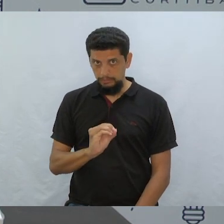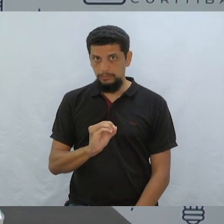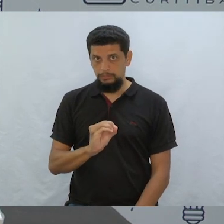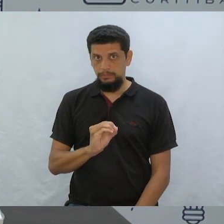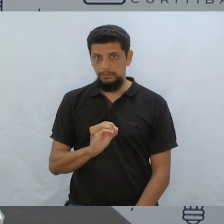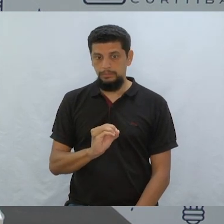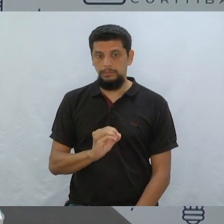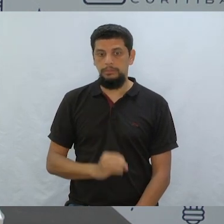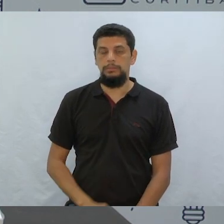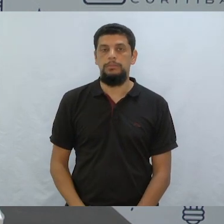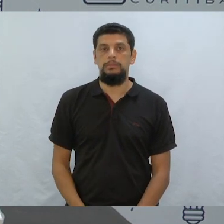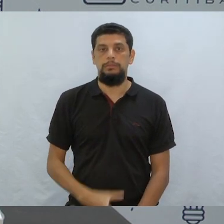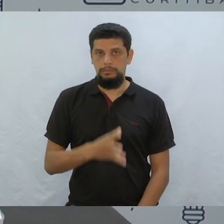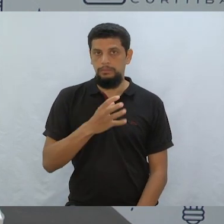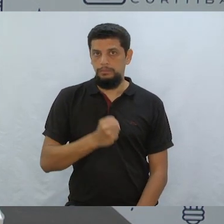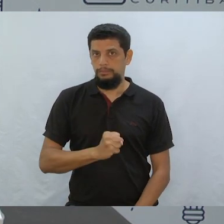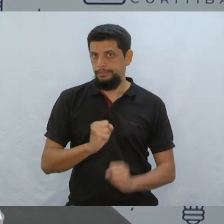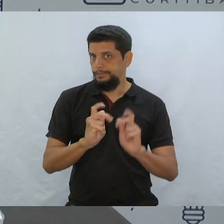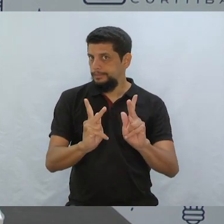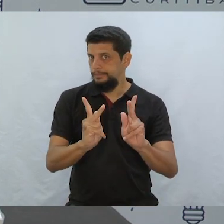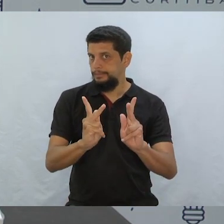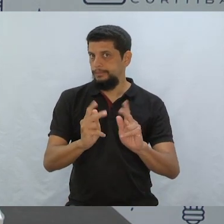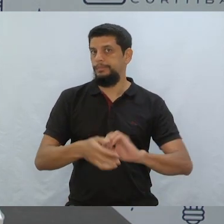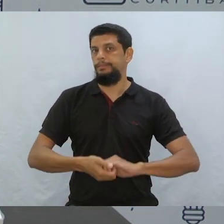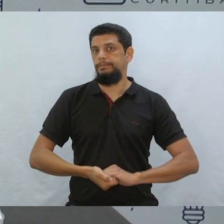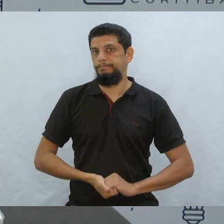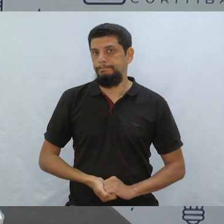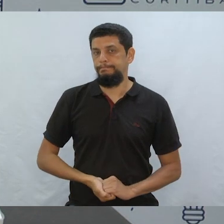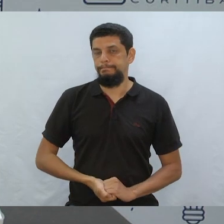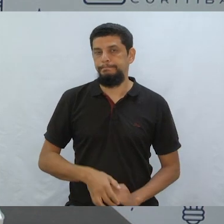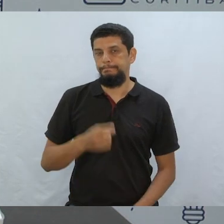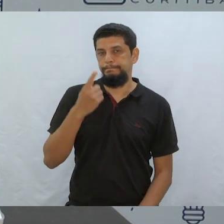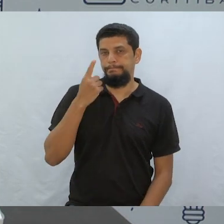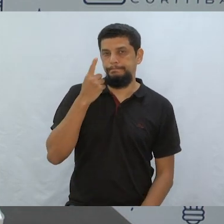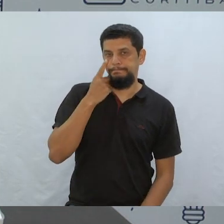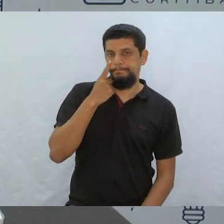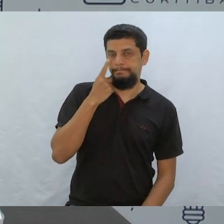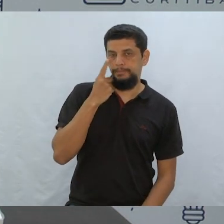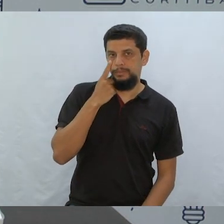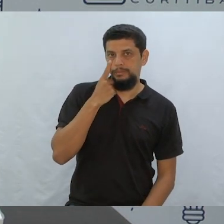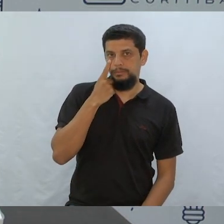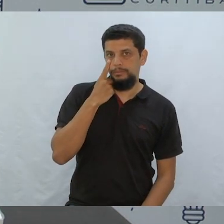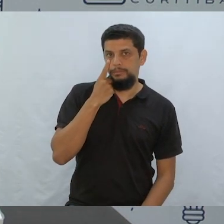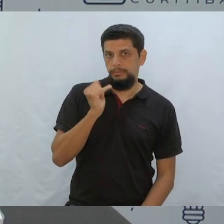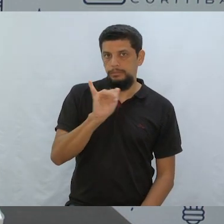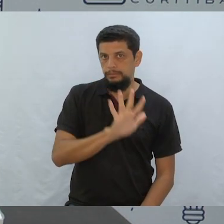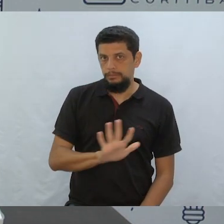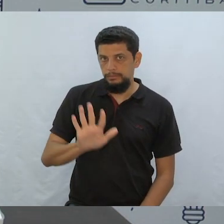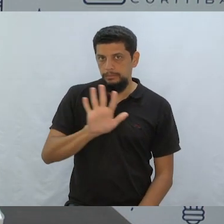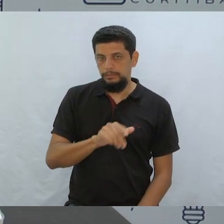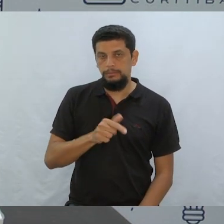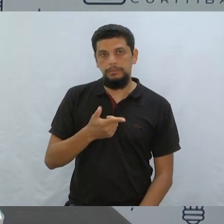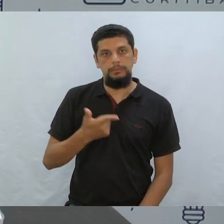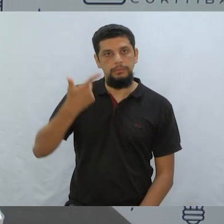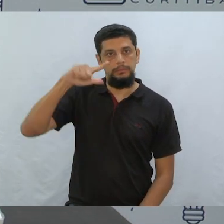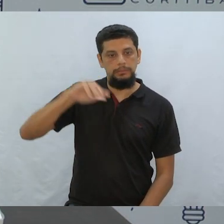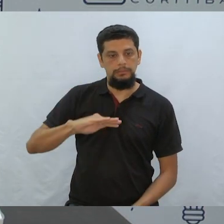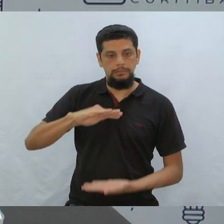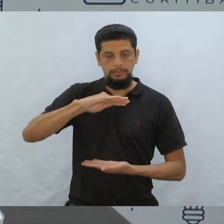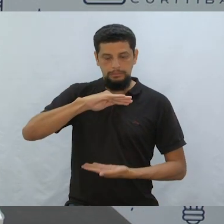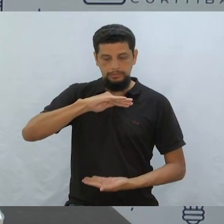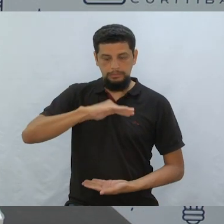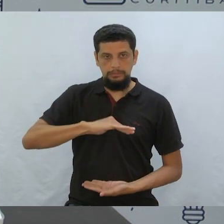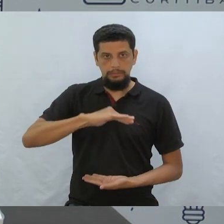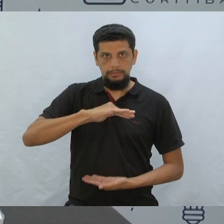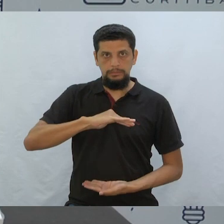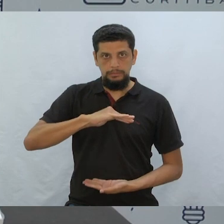cabe 1 litro de leite, ok? Olhem lá na tela. Neste outro